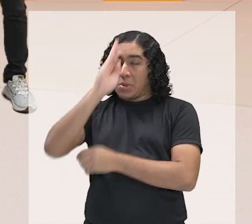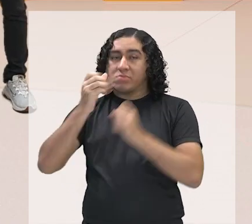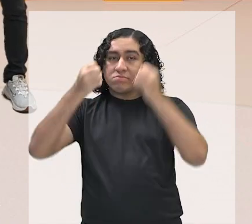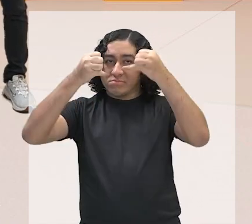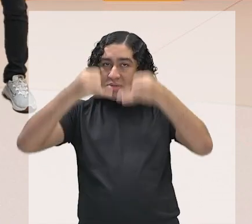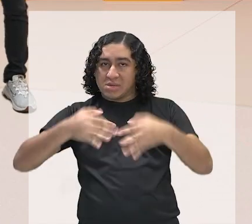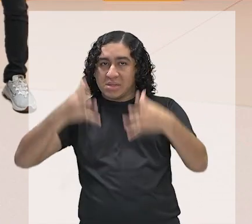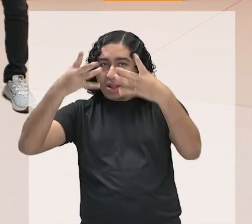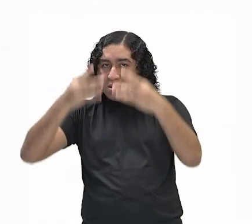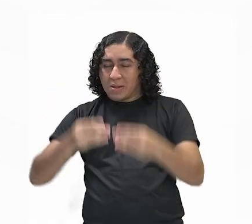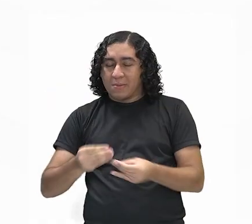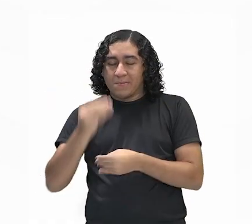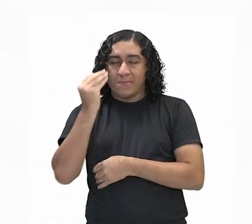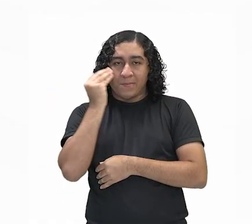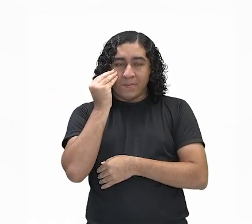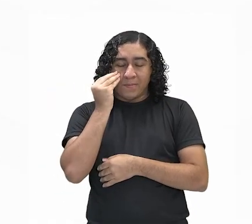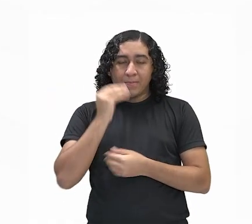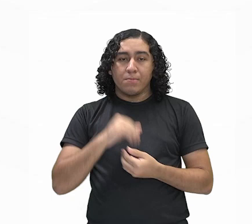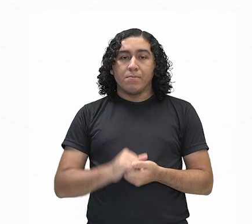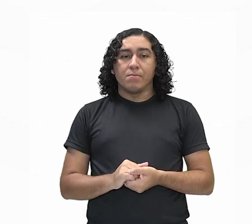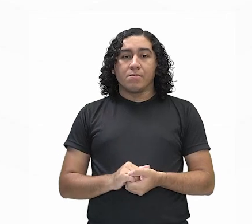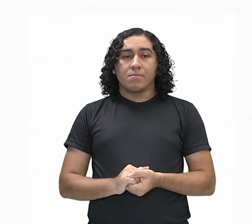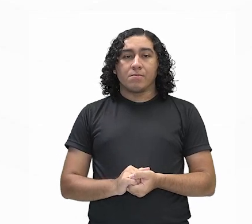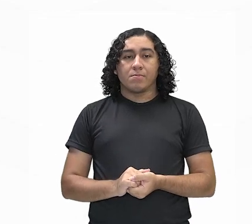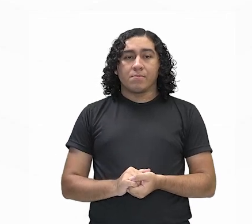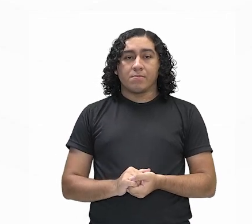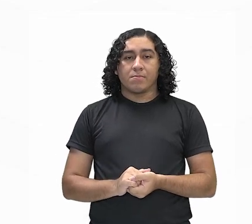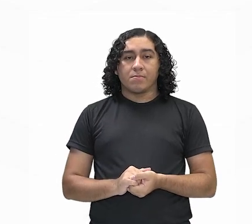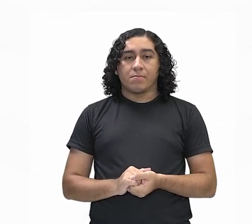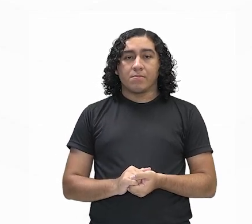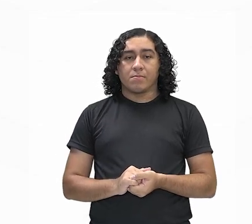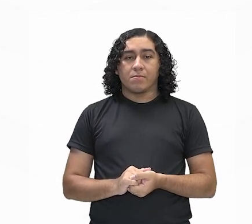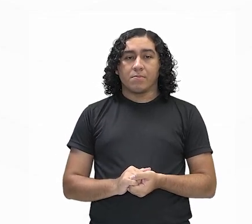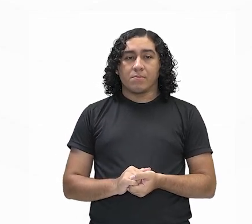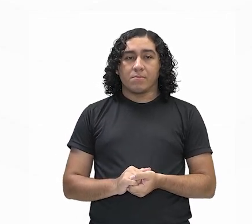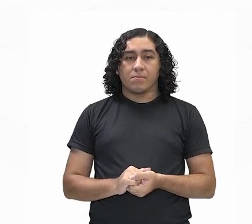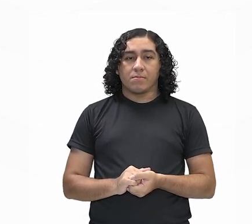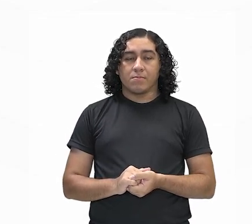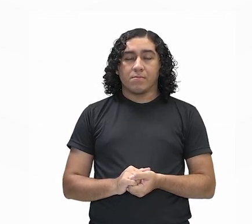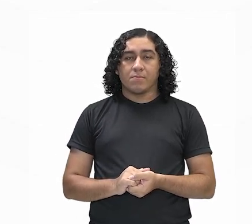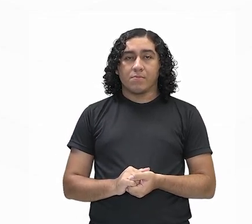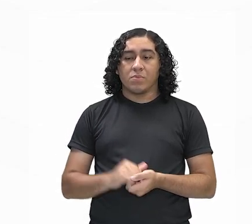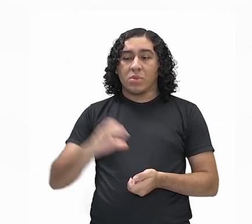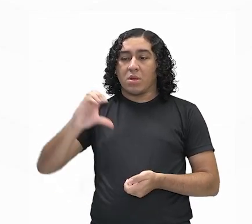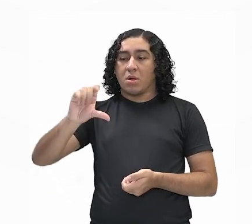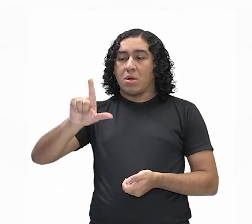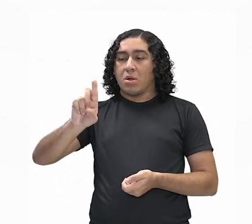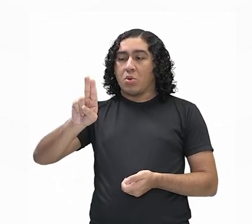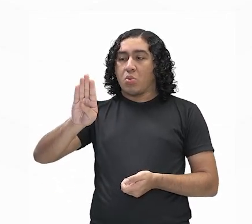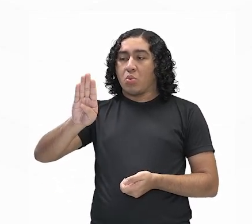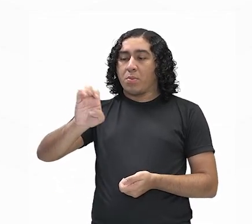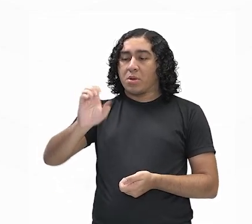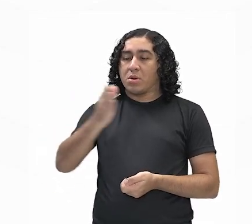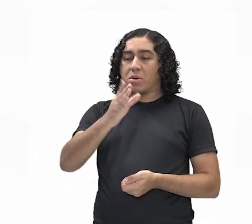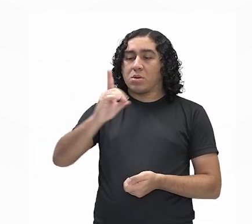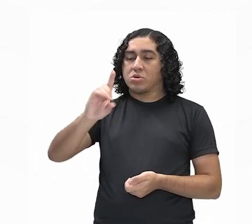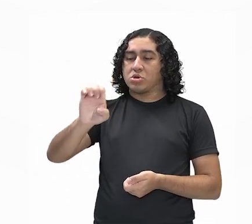a sua proposição, as suas proposições, perdão. Acompanhe comigo. O Clube de Roma, ele foi criado no ano de